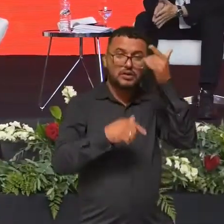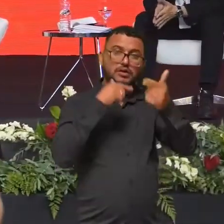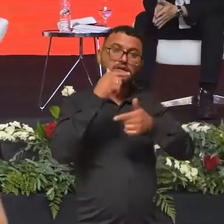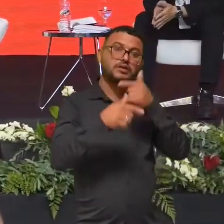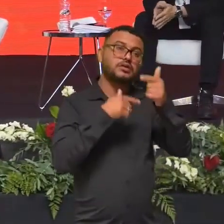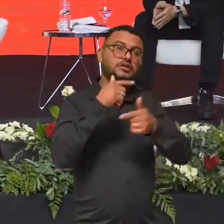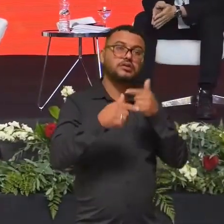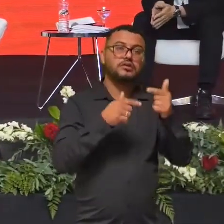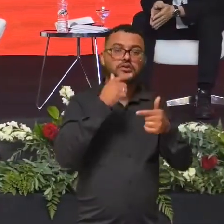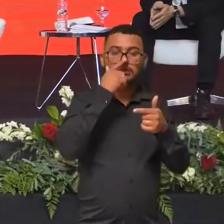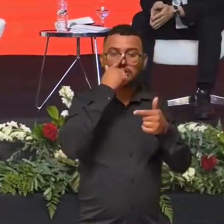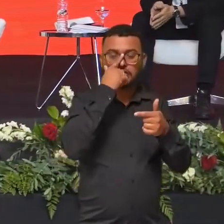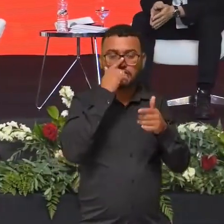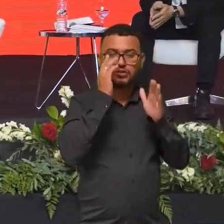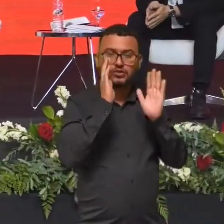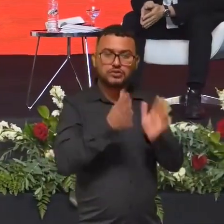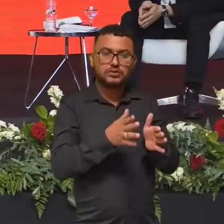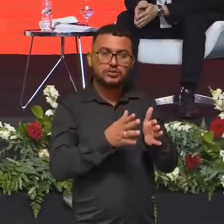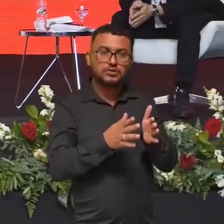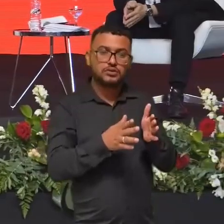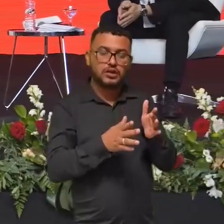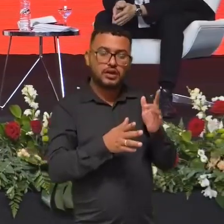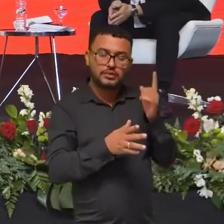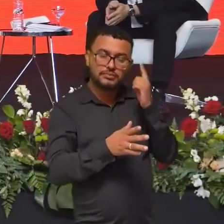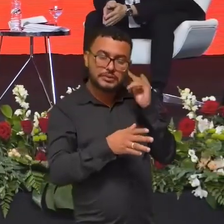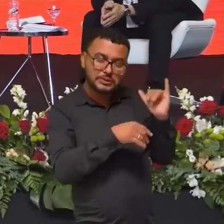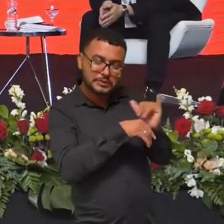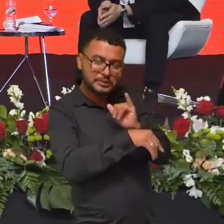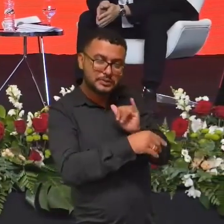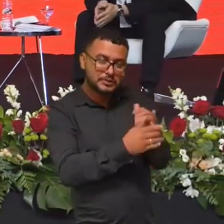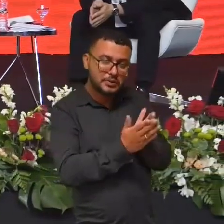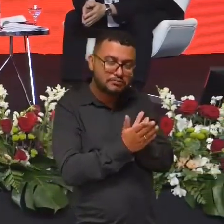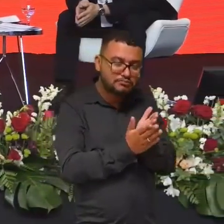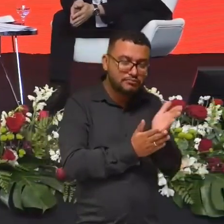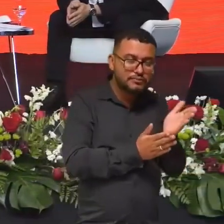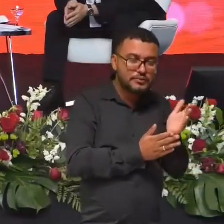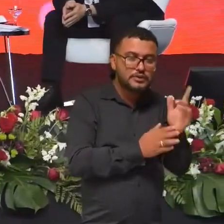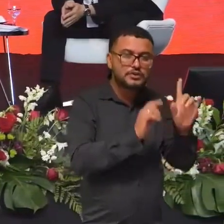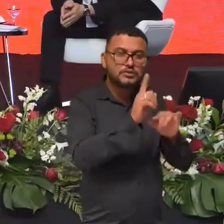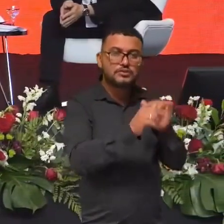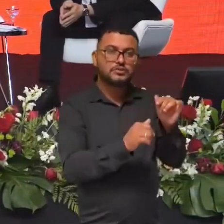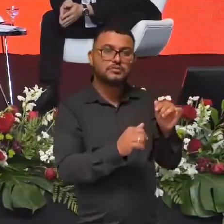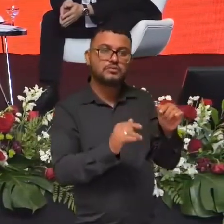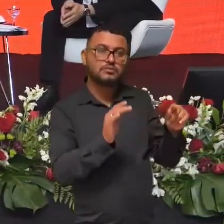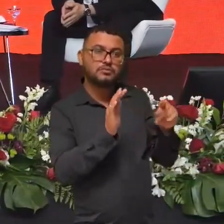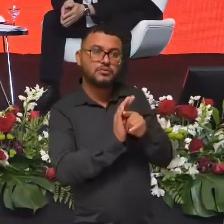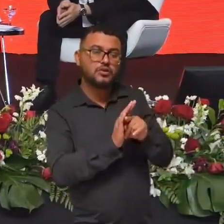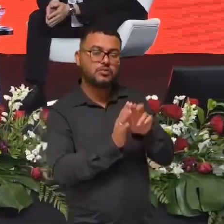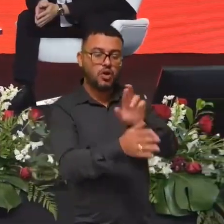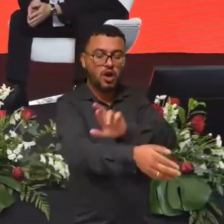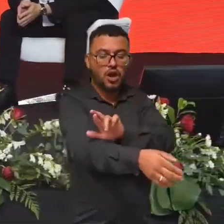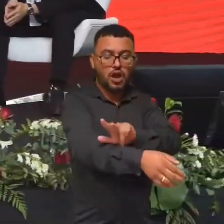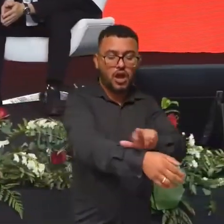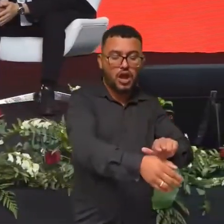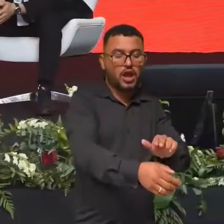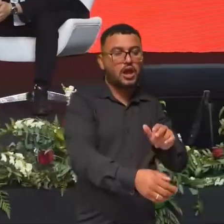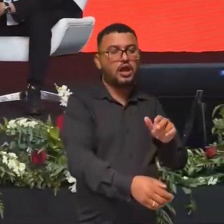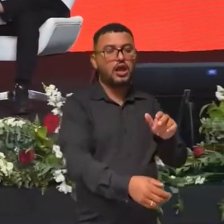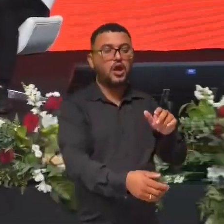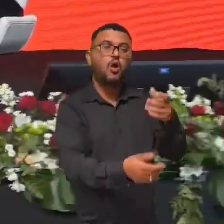ali viés de seleção por raça, por geolocalização,